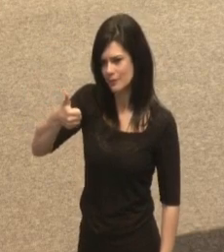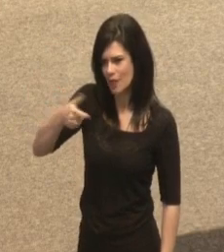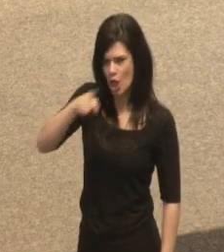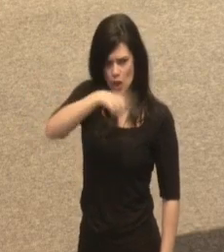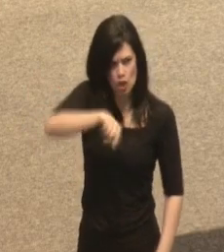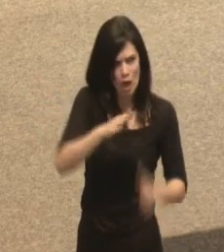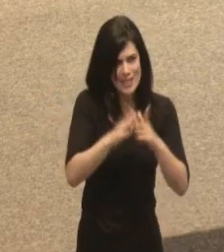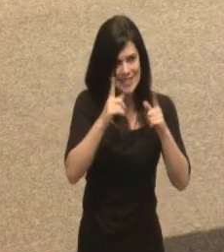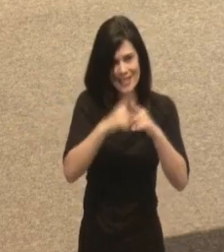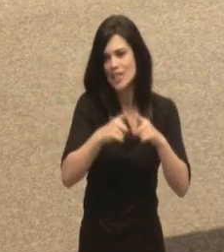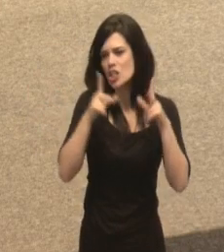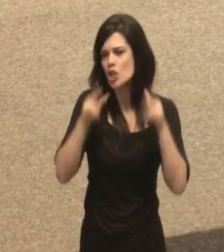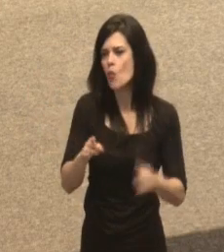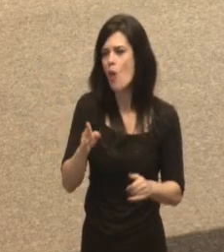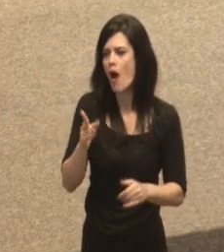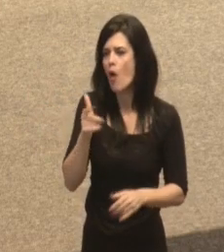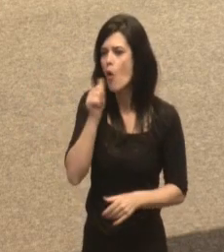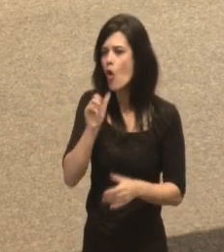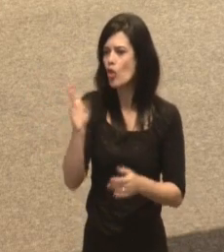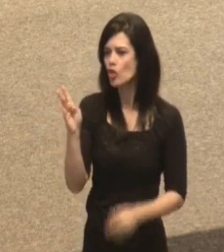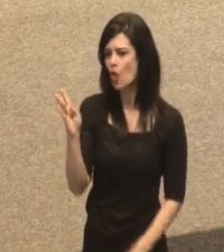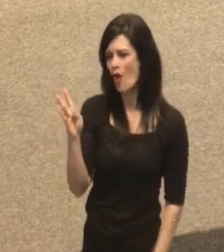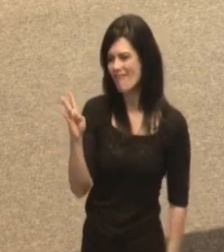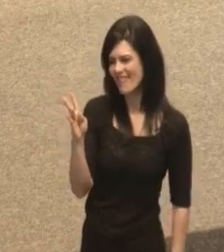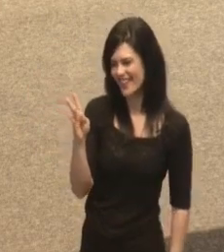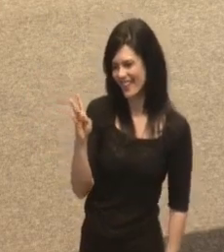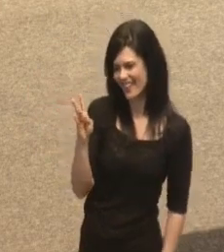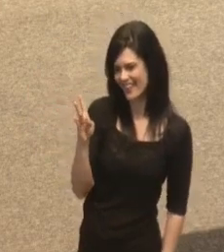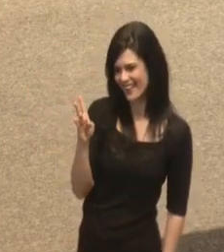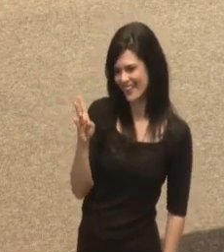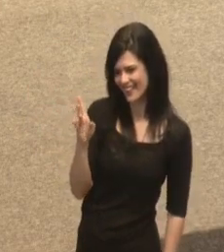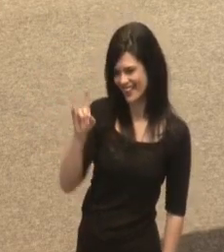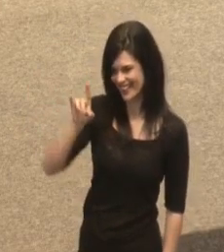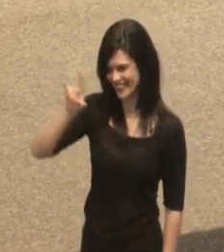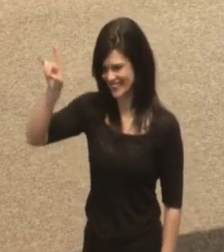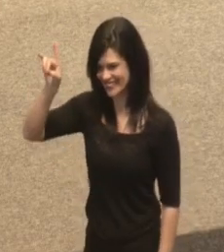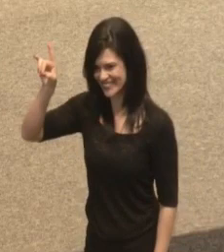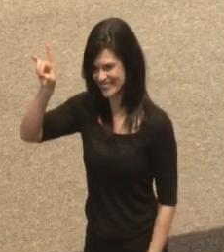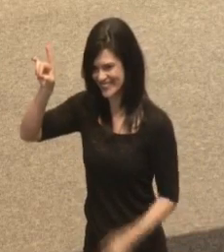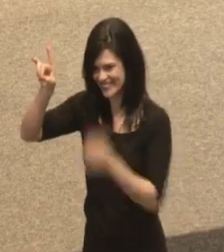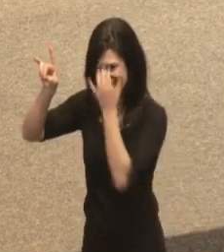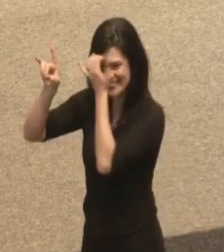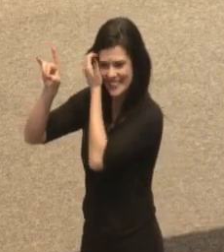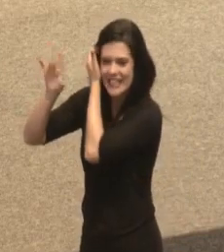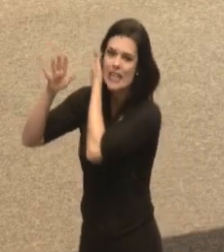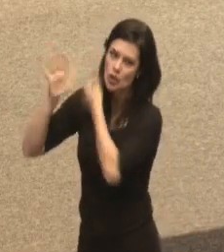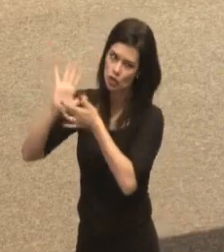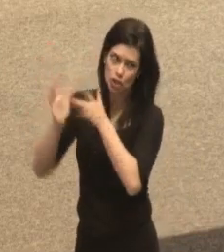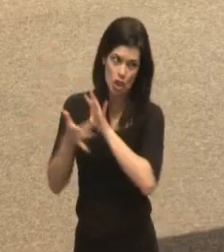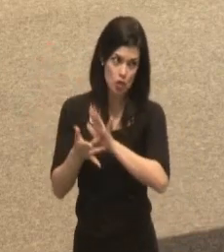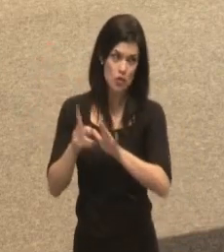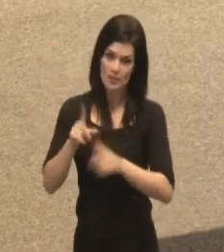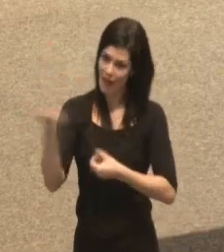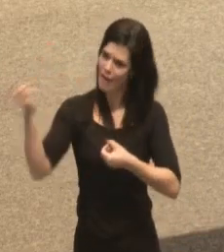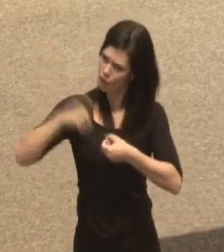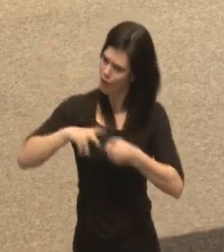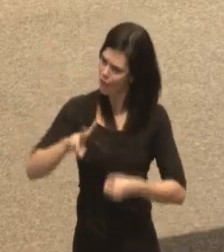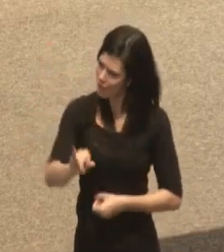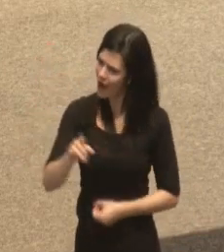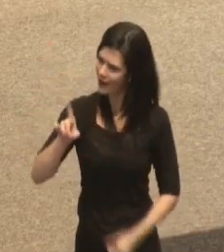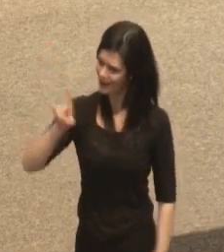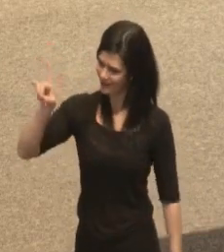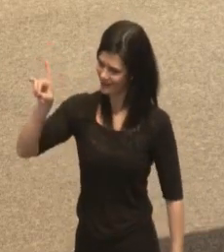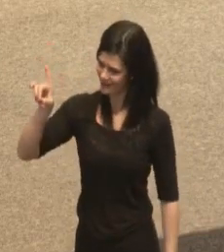noiva dele e ele virá buscar, Jesus virá, como cantamos nesta manhã, Jesus virá, ele está no